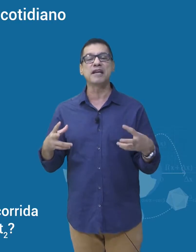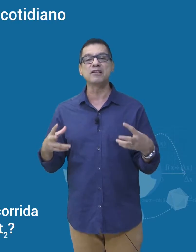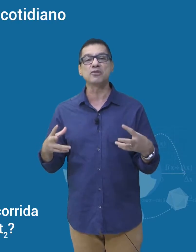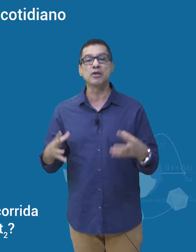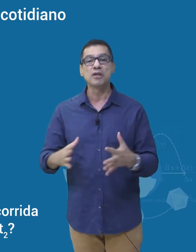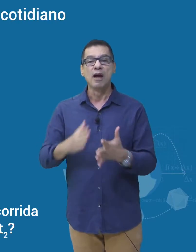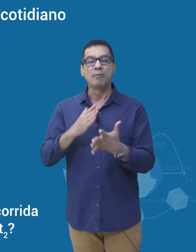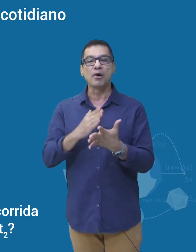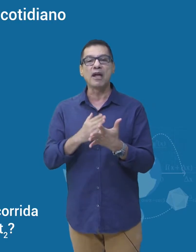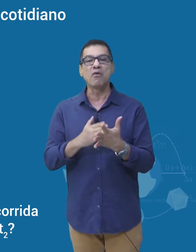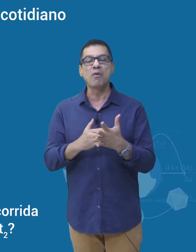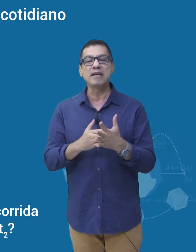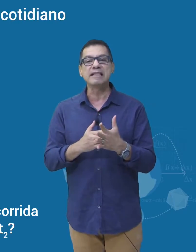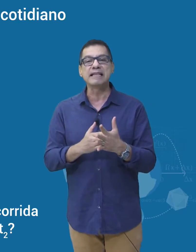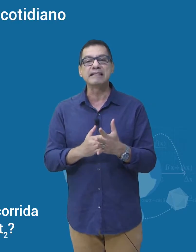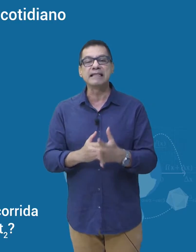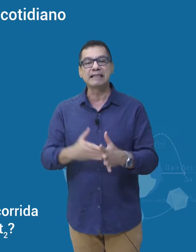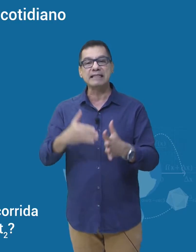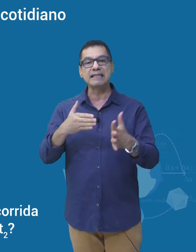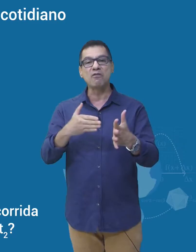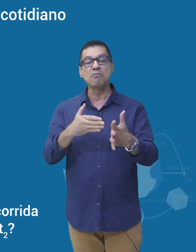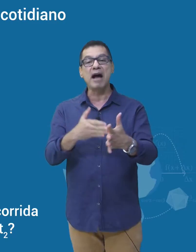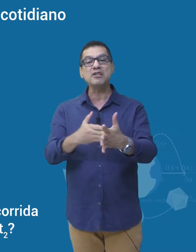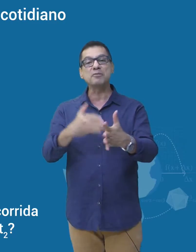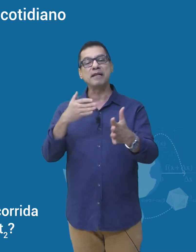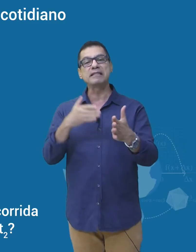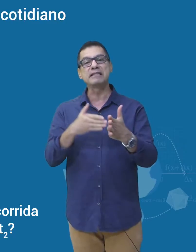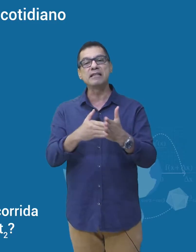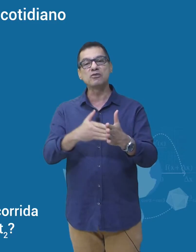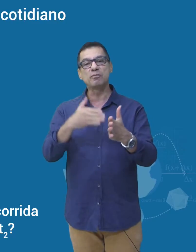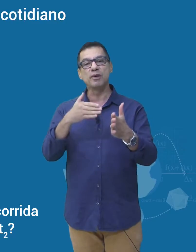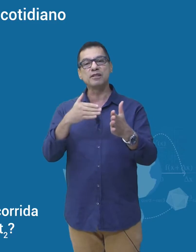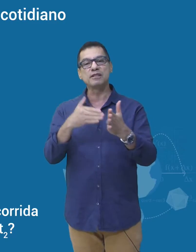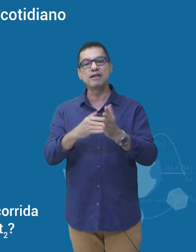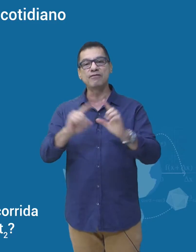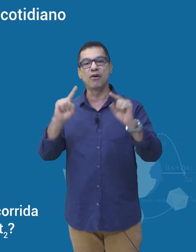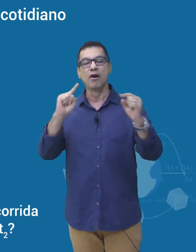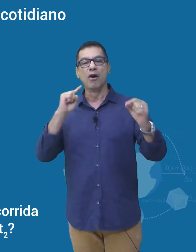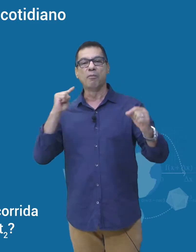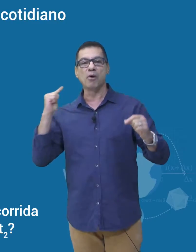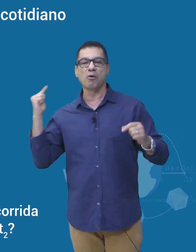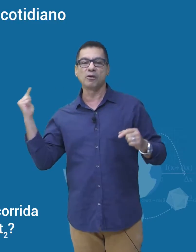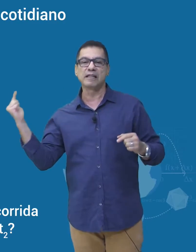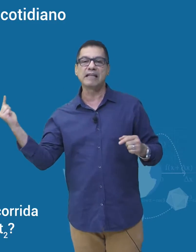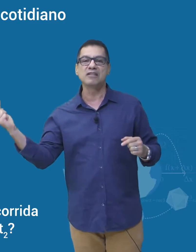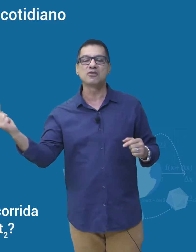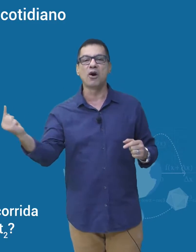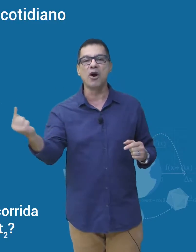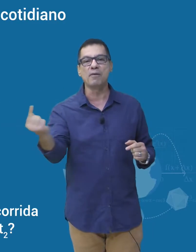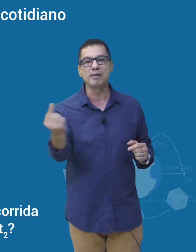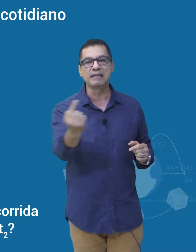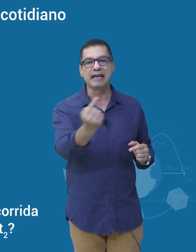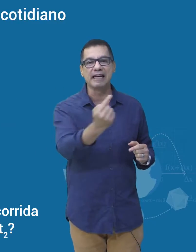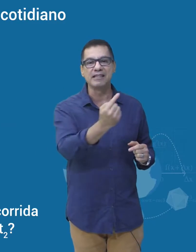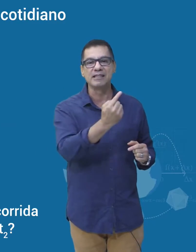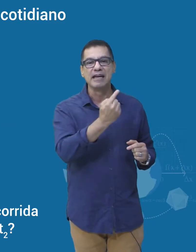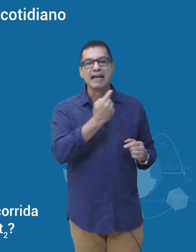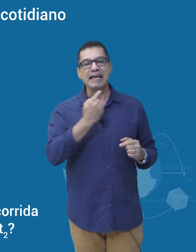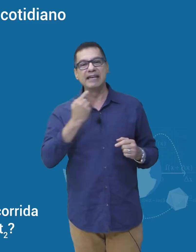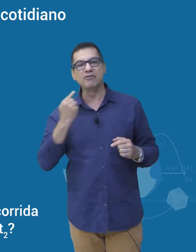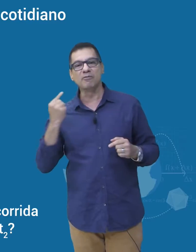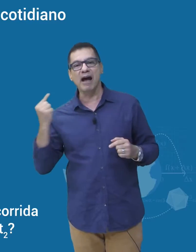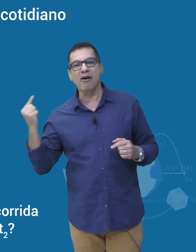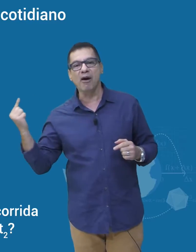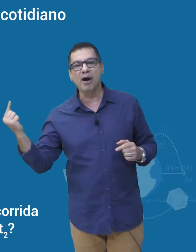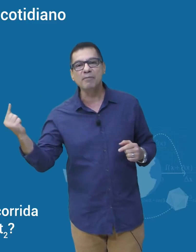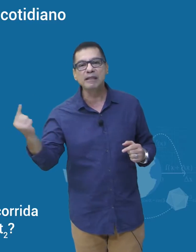últimas gerações, porque o homem necessita ser o mais preciso possível por conta das órbitas.